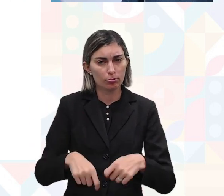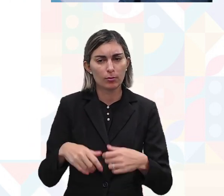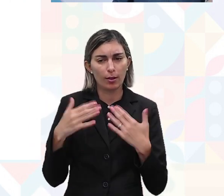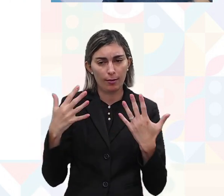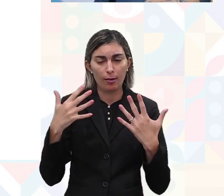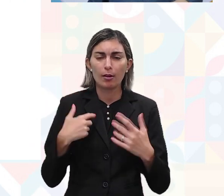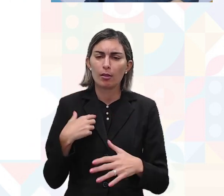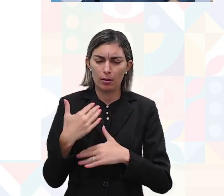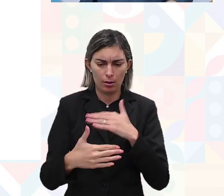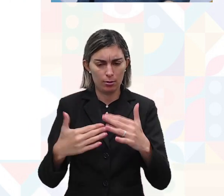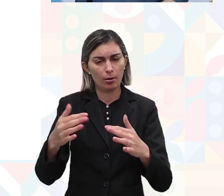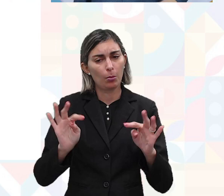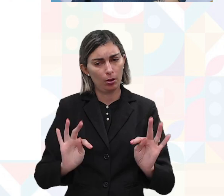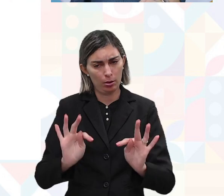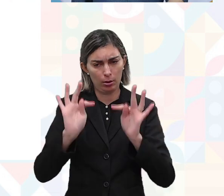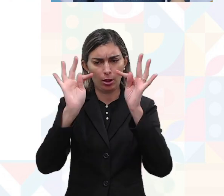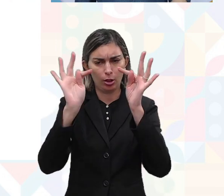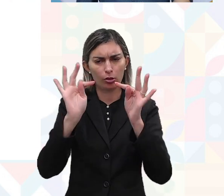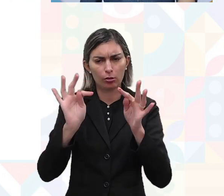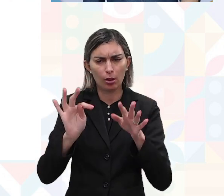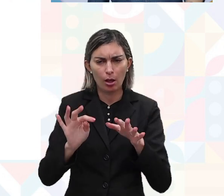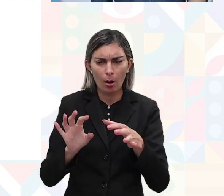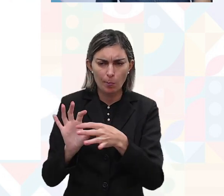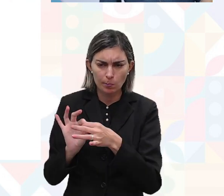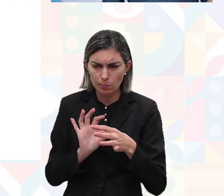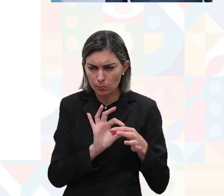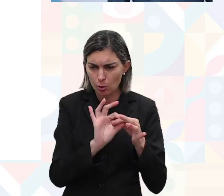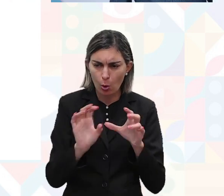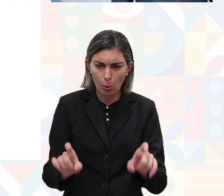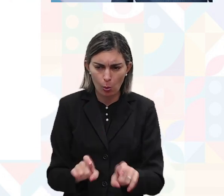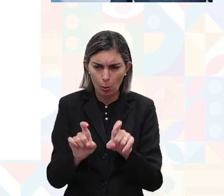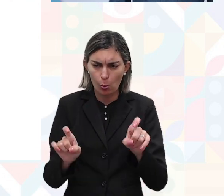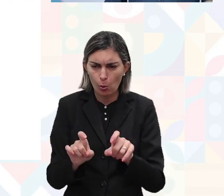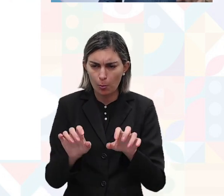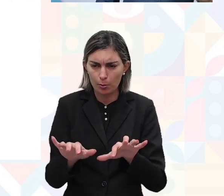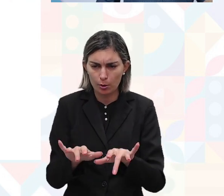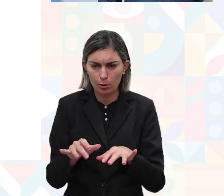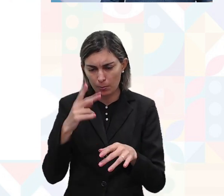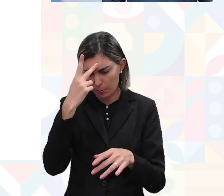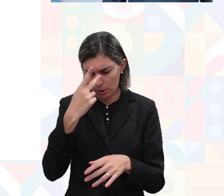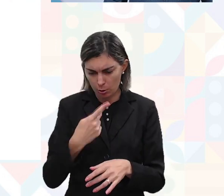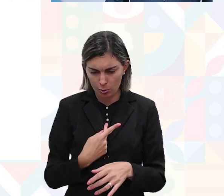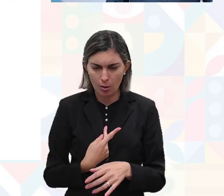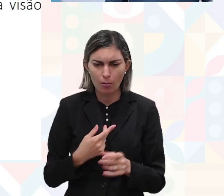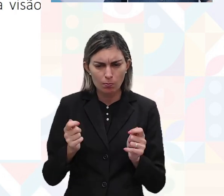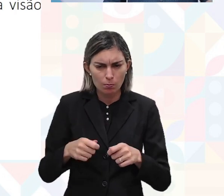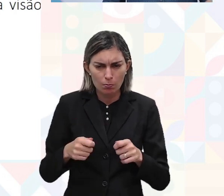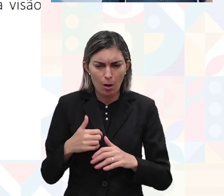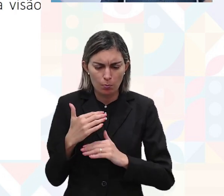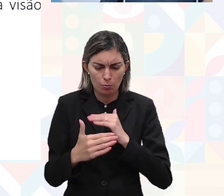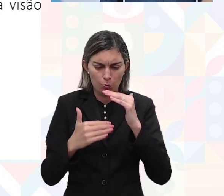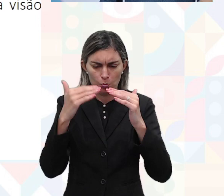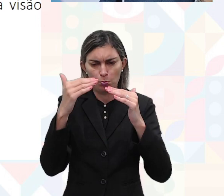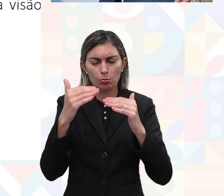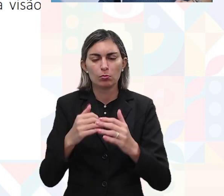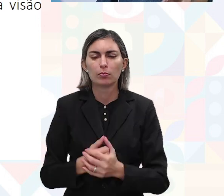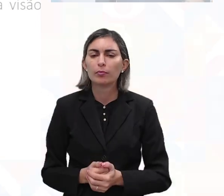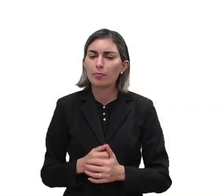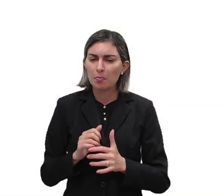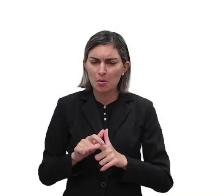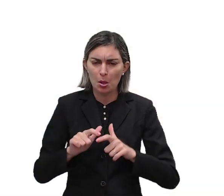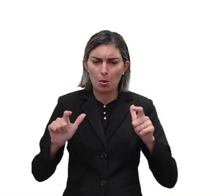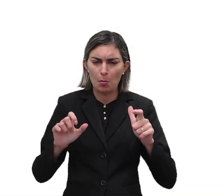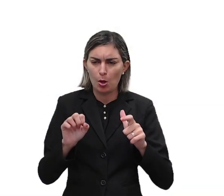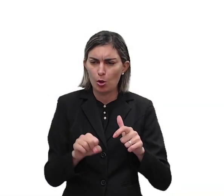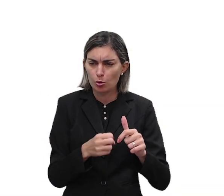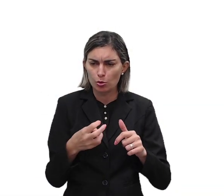ao desenvolvimento de tecnologias como redes conectadas de computadores pessoais cada vez mais poderosos. A maior